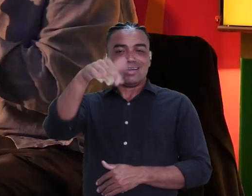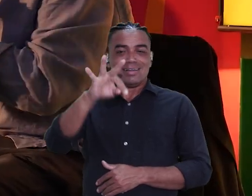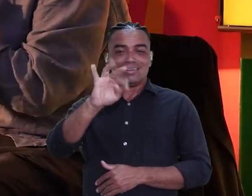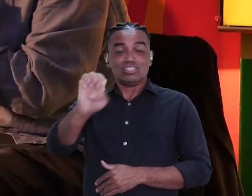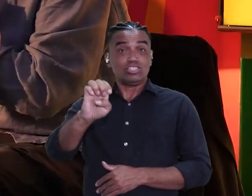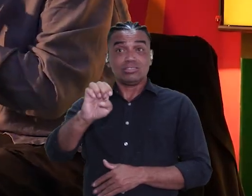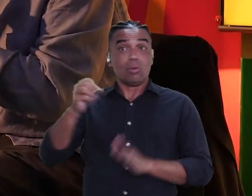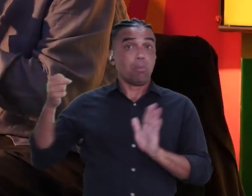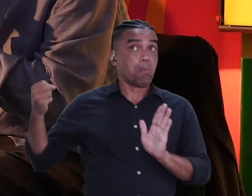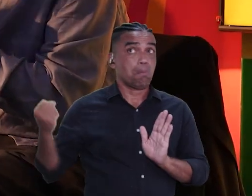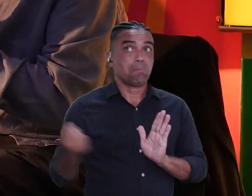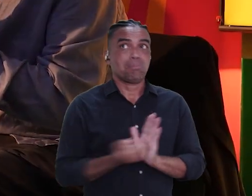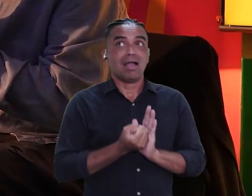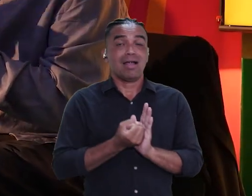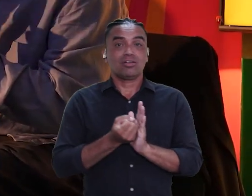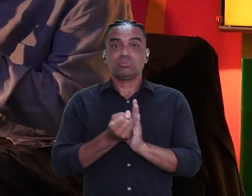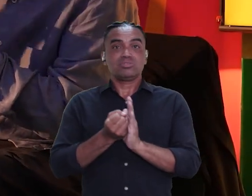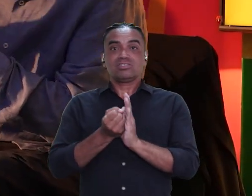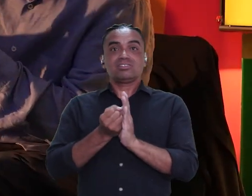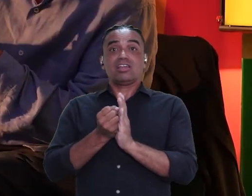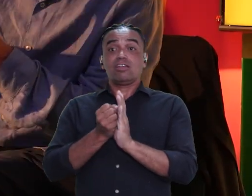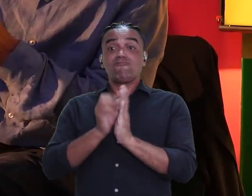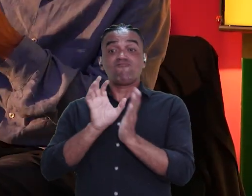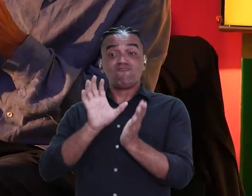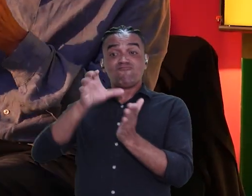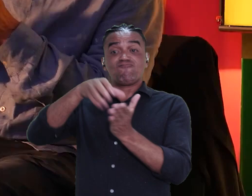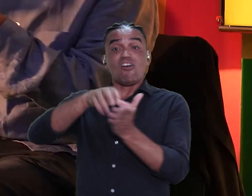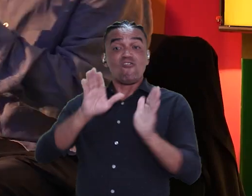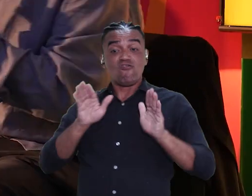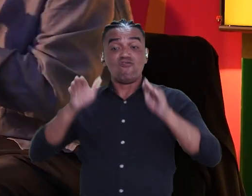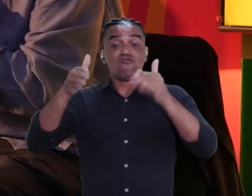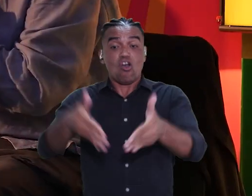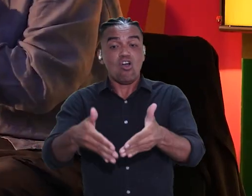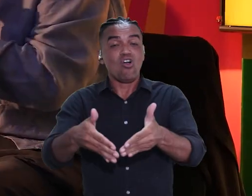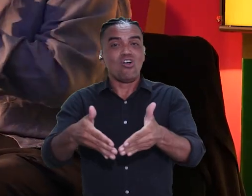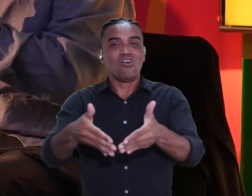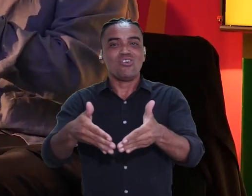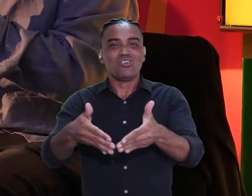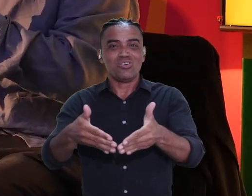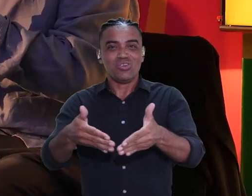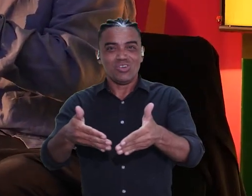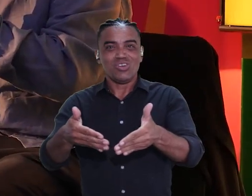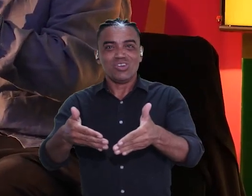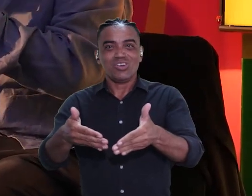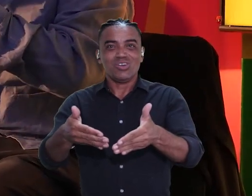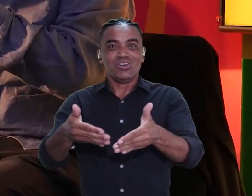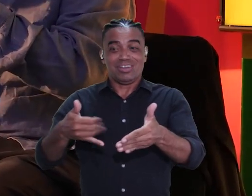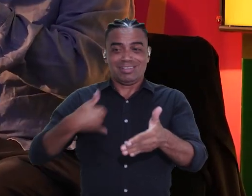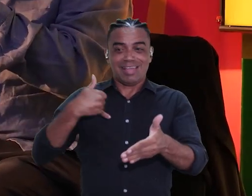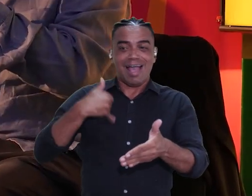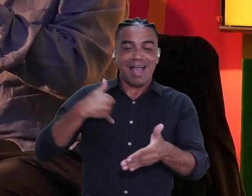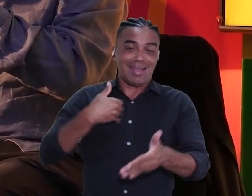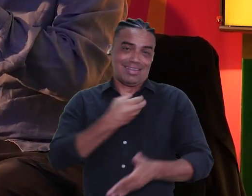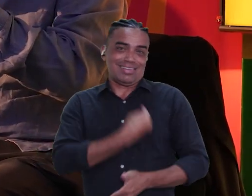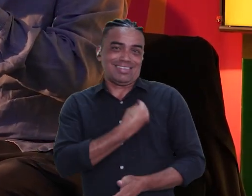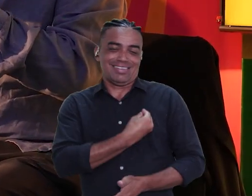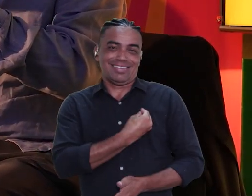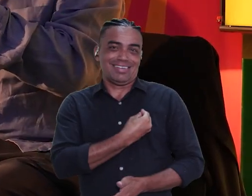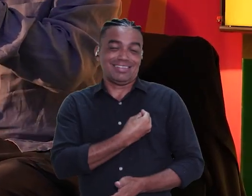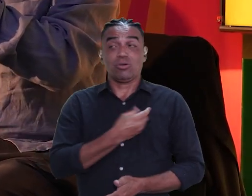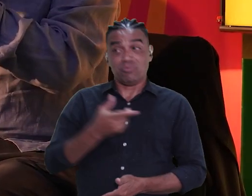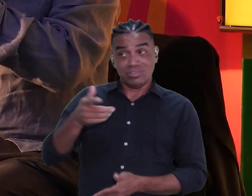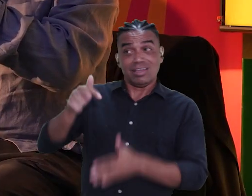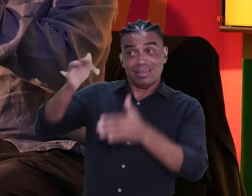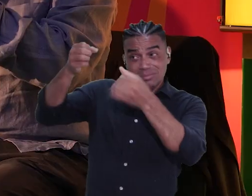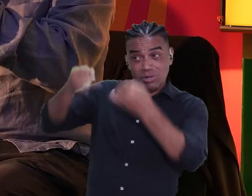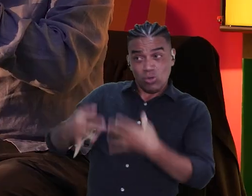verdade, não precisa estar no centro, na metade, né, numérica da vida, como você disse, Flávia, mas que é